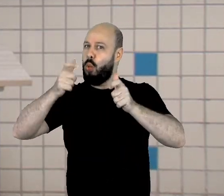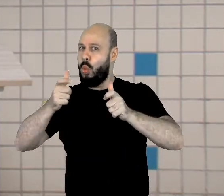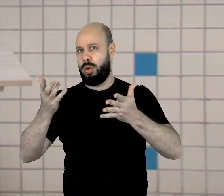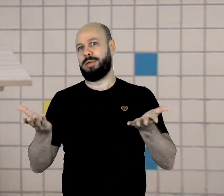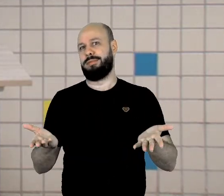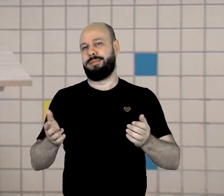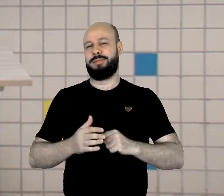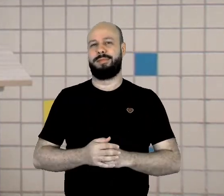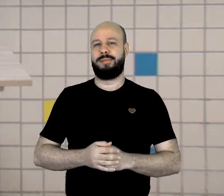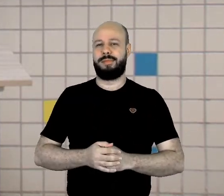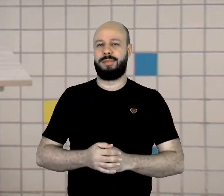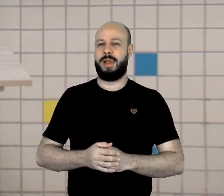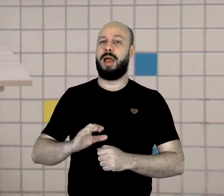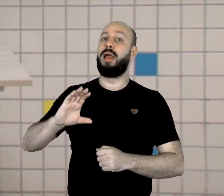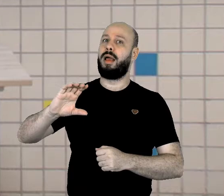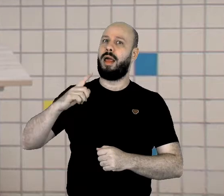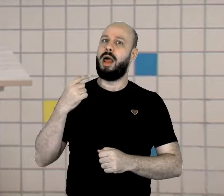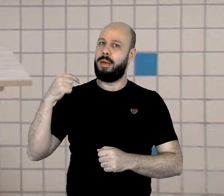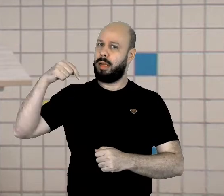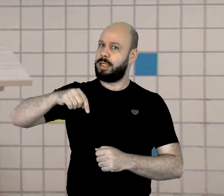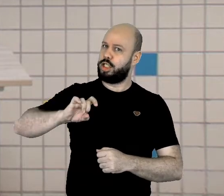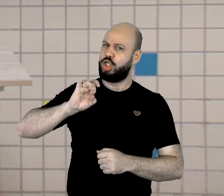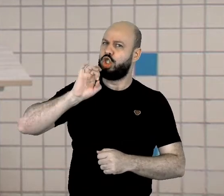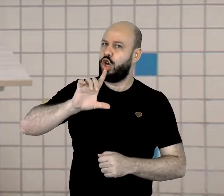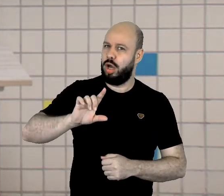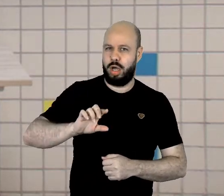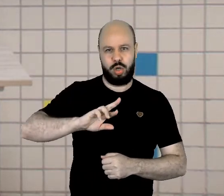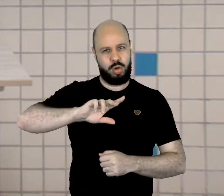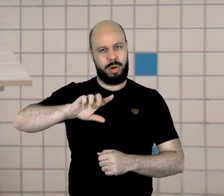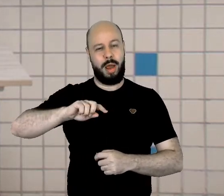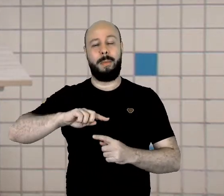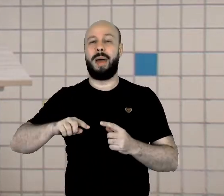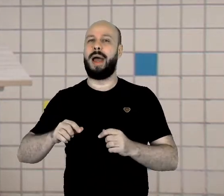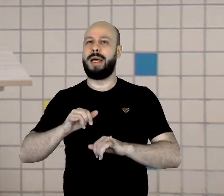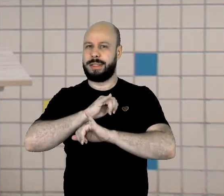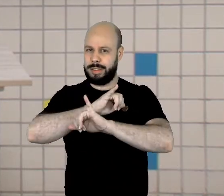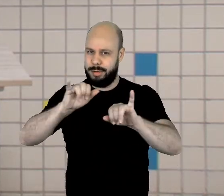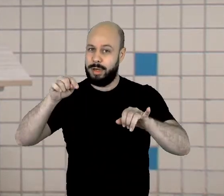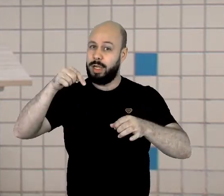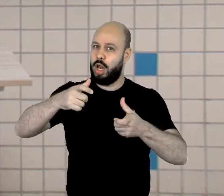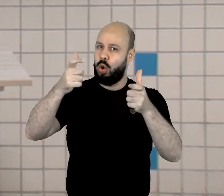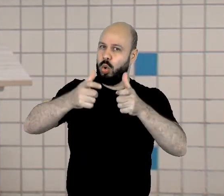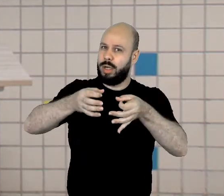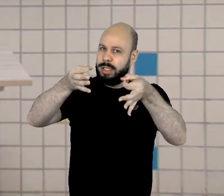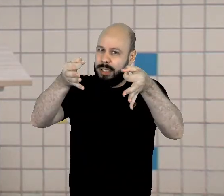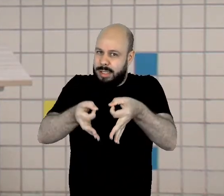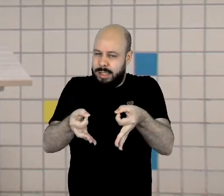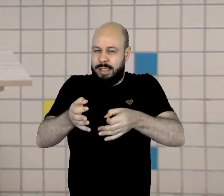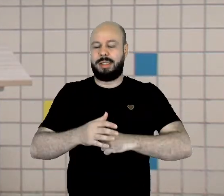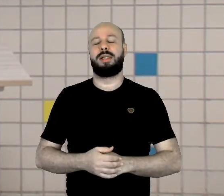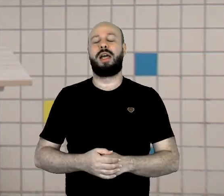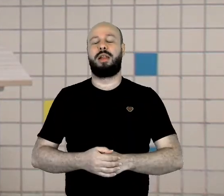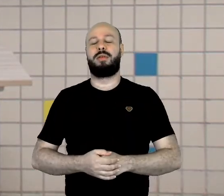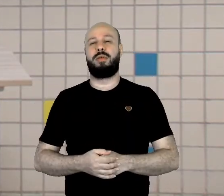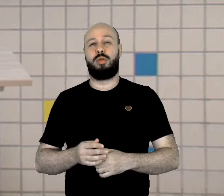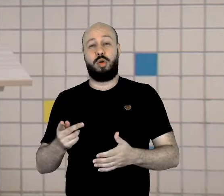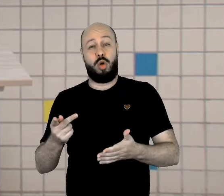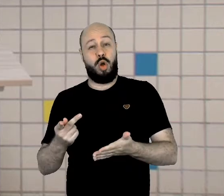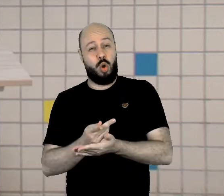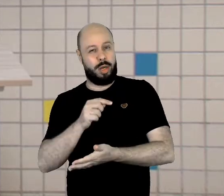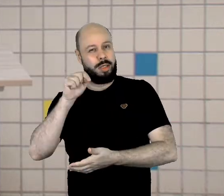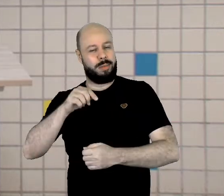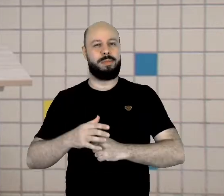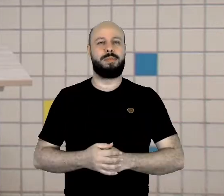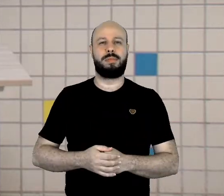estamos, né? É claro que ela não existe só aqui, mas foi citado lá o local que tudo se passa, né? A cidade.